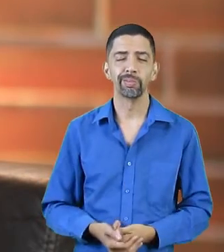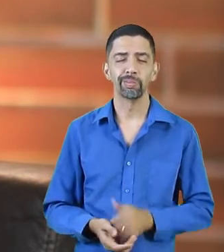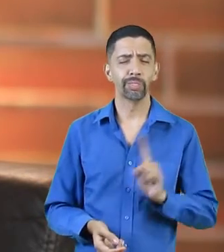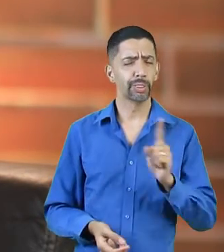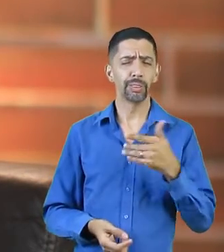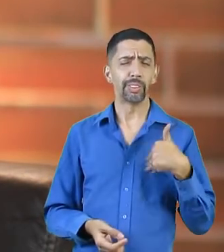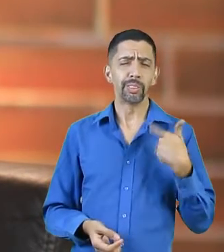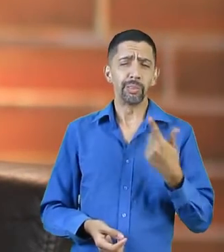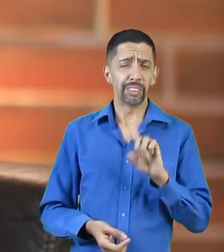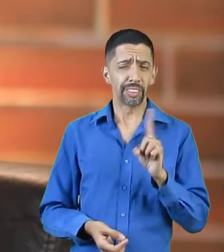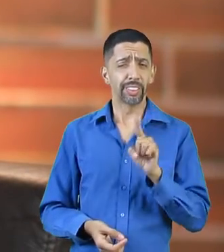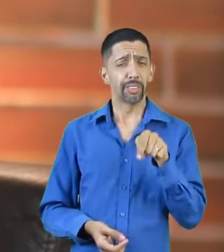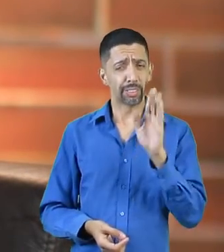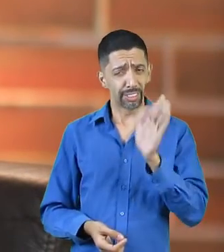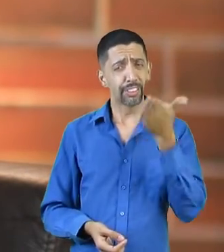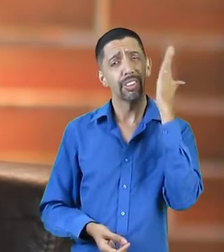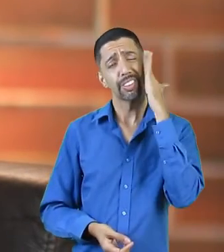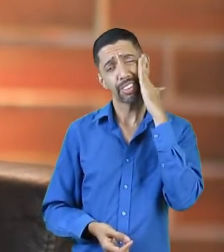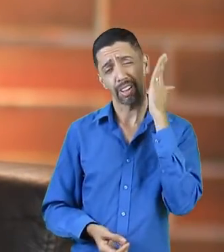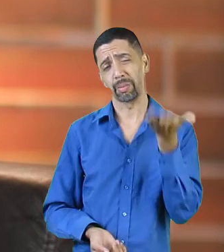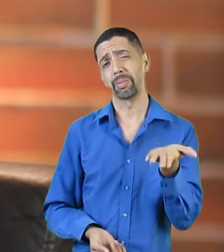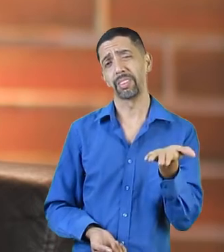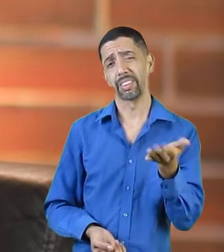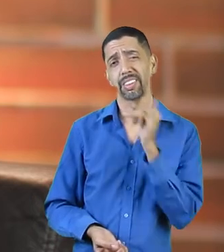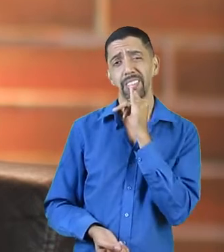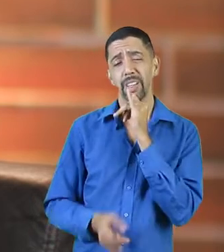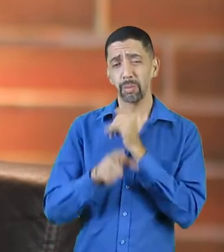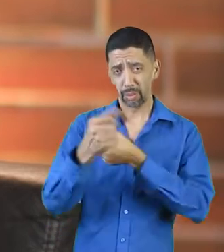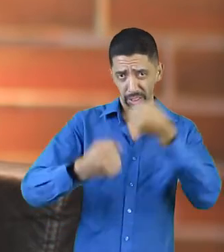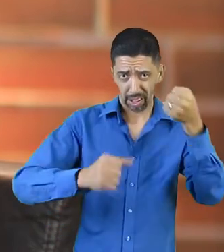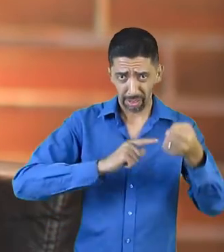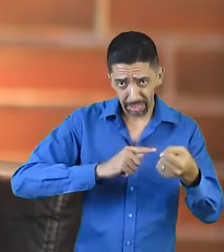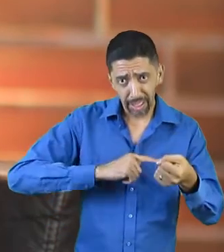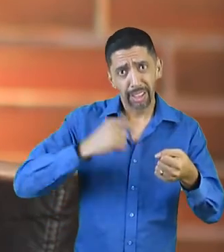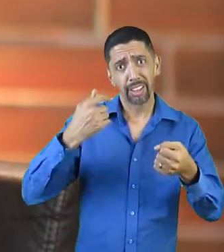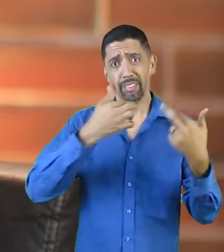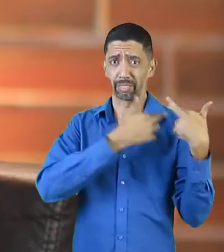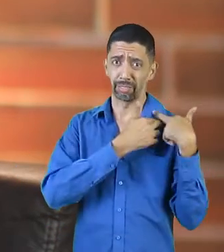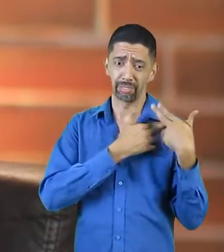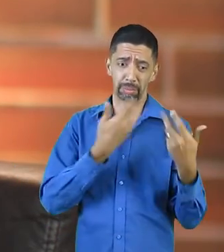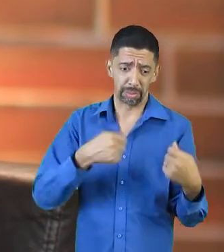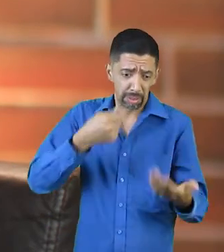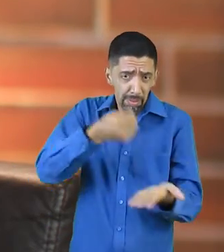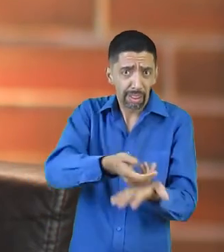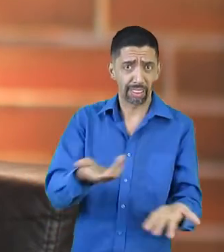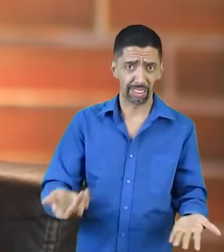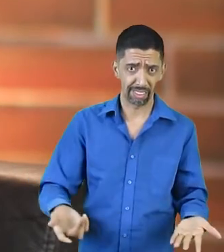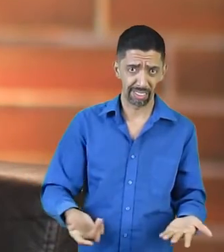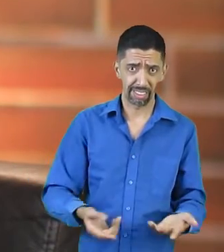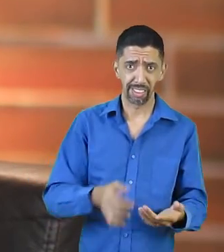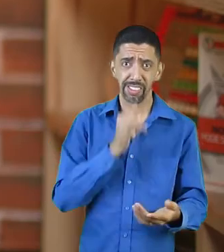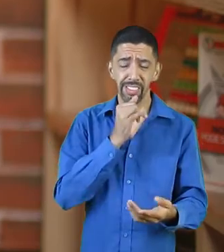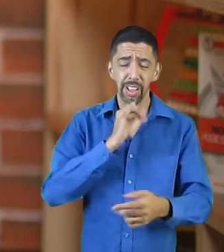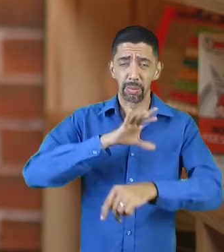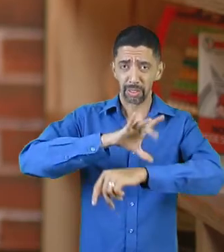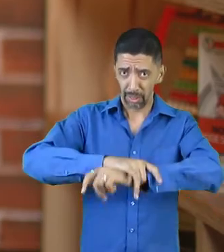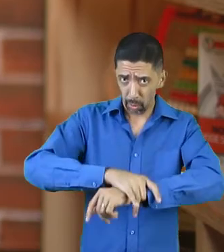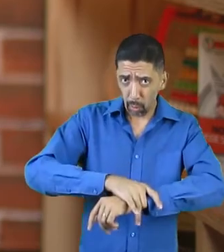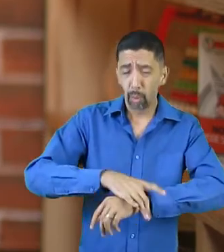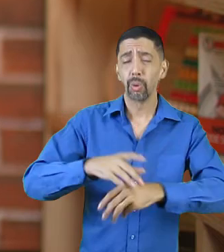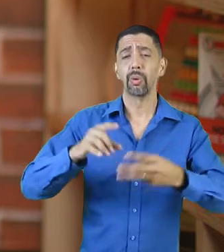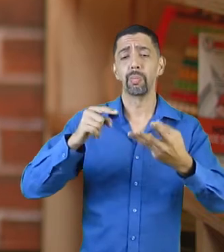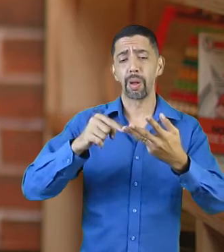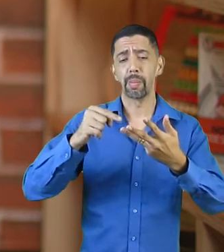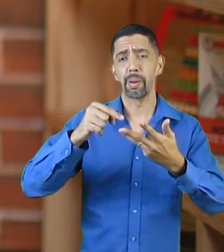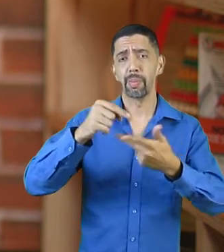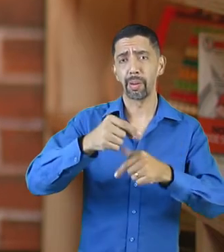vai necessitar. Não é surpresa, não. Já estão previstos. Quem tem carro tem que ter essa responsabilidade. Sem contar ainda com